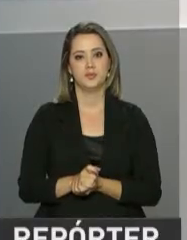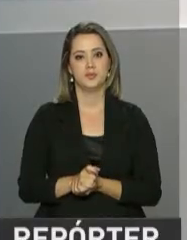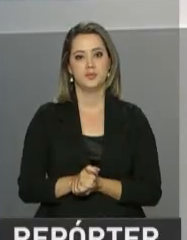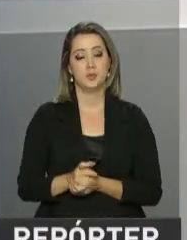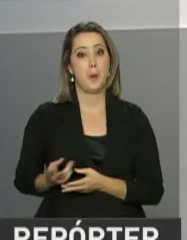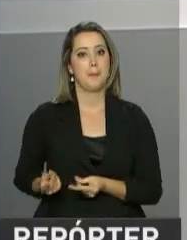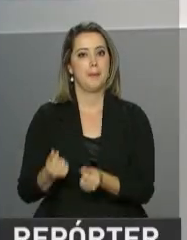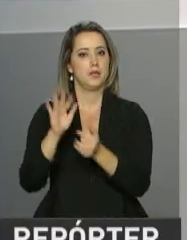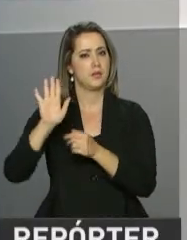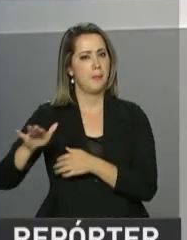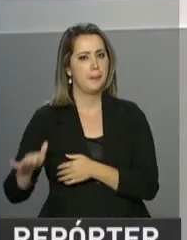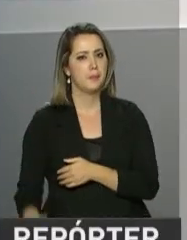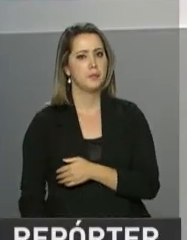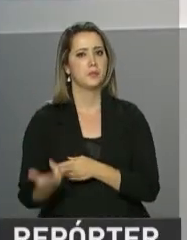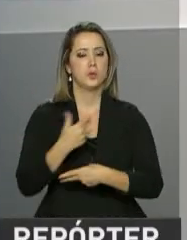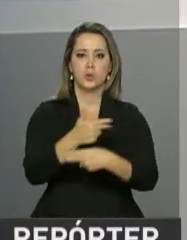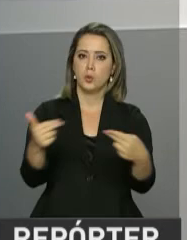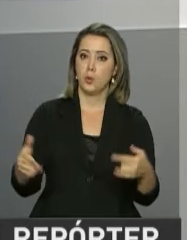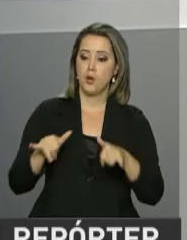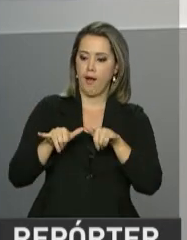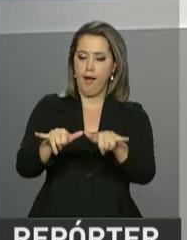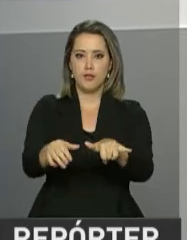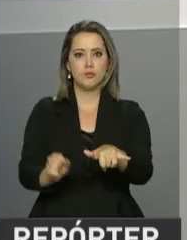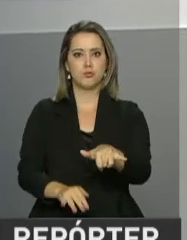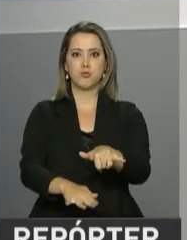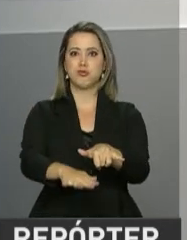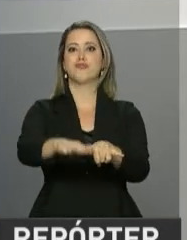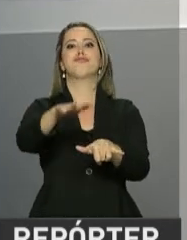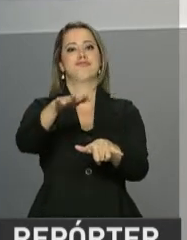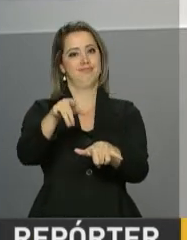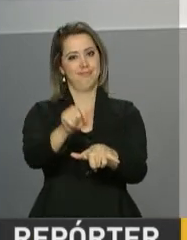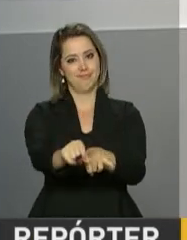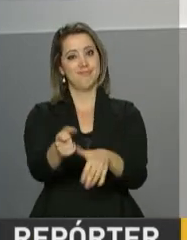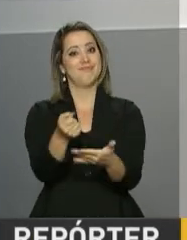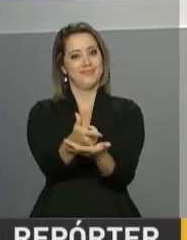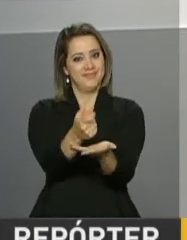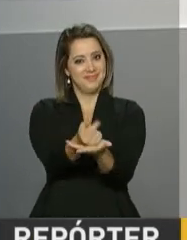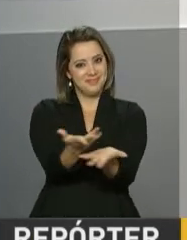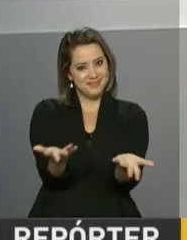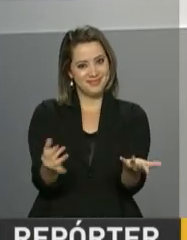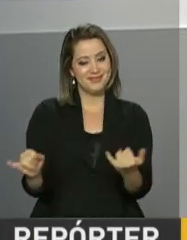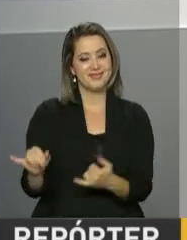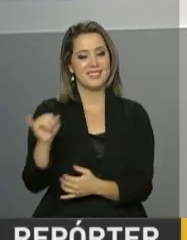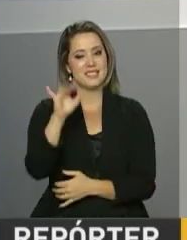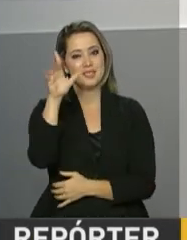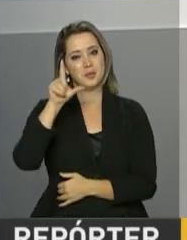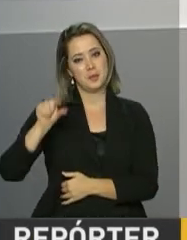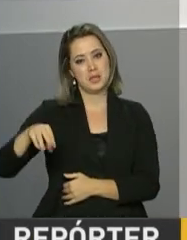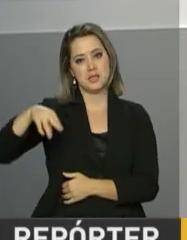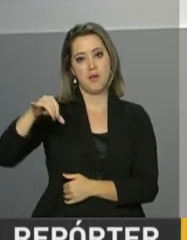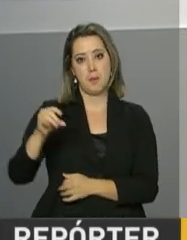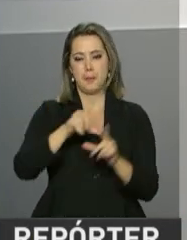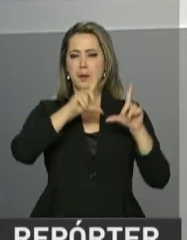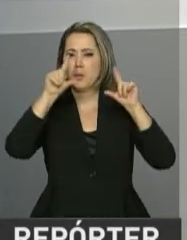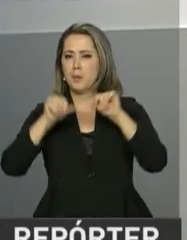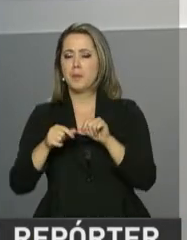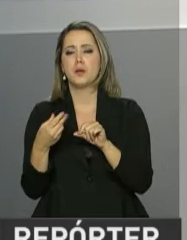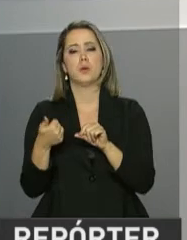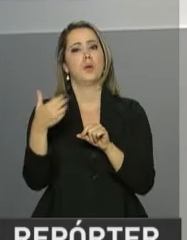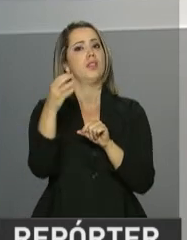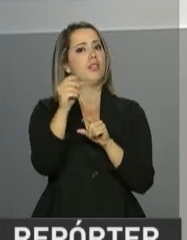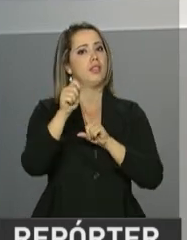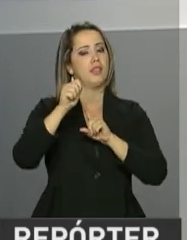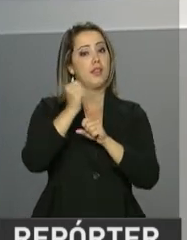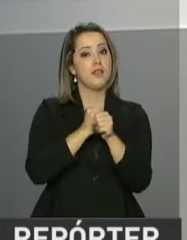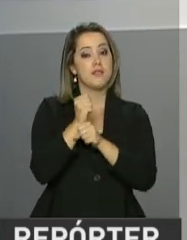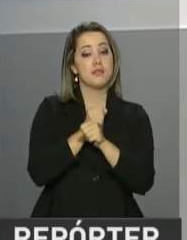preços mais baixos e mais produtos no carrinho na hora das compras a inflação em maio a menor para o mês e 10 anos